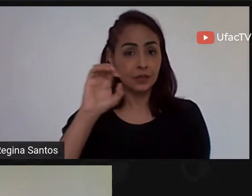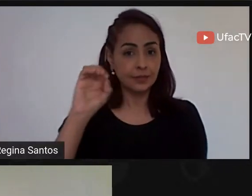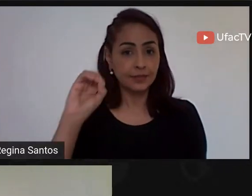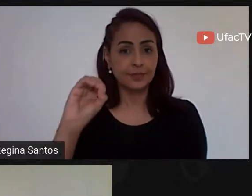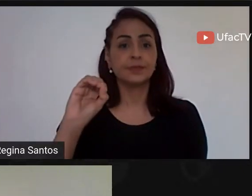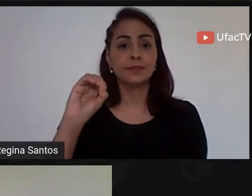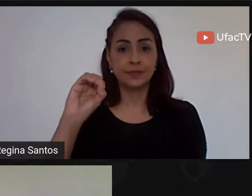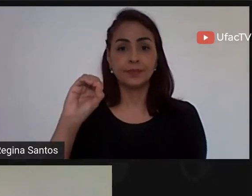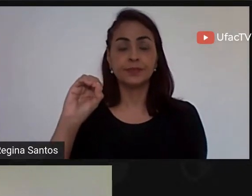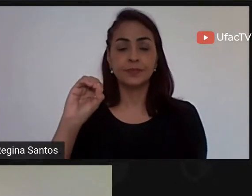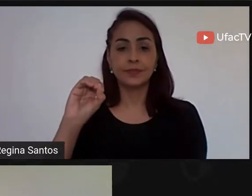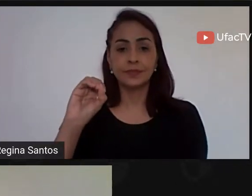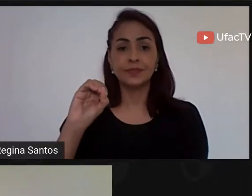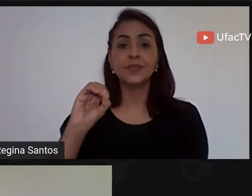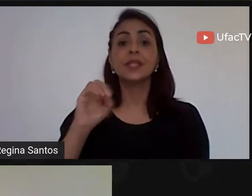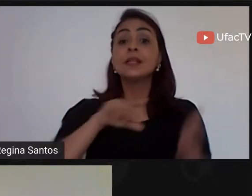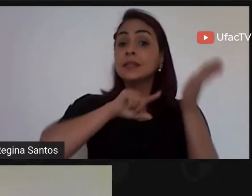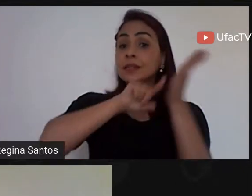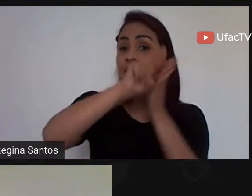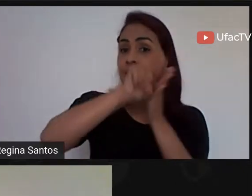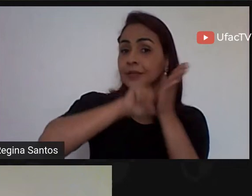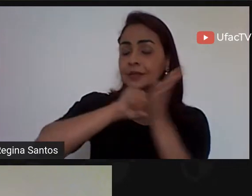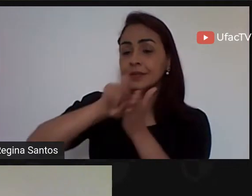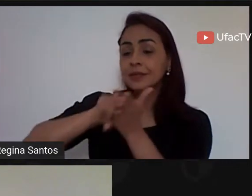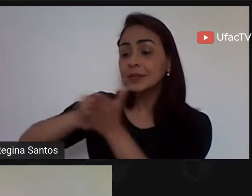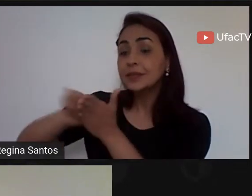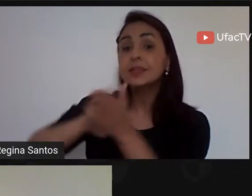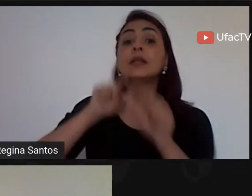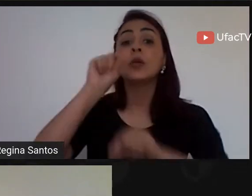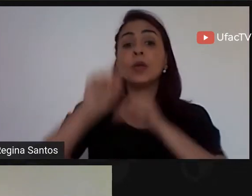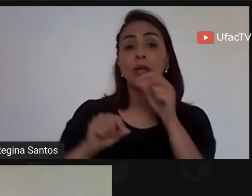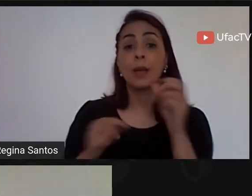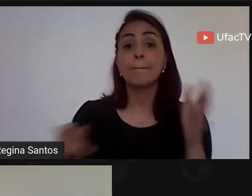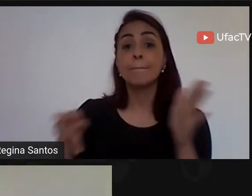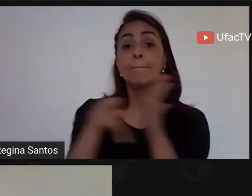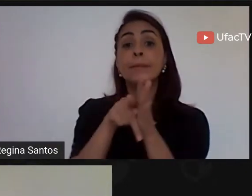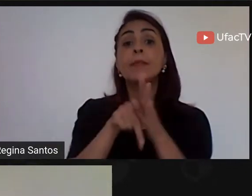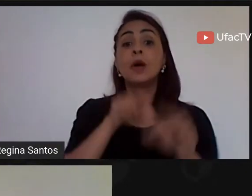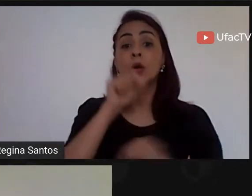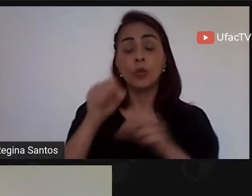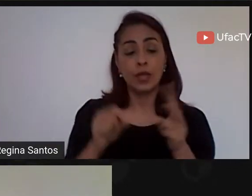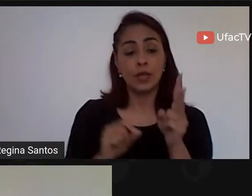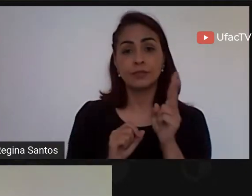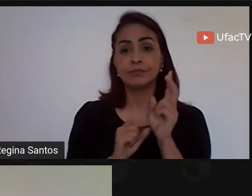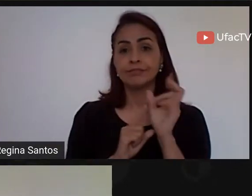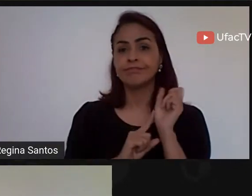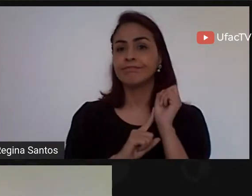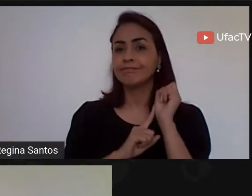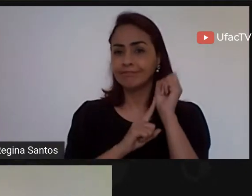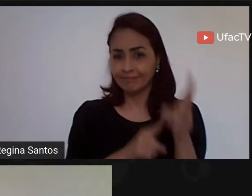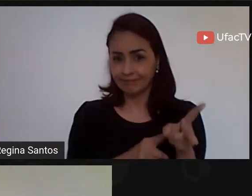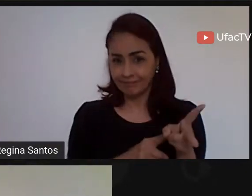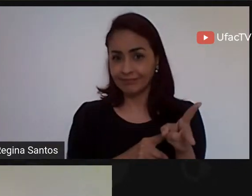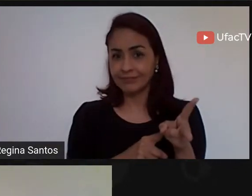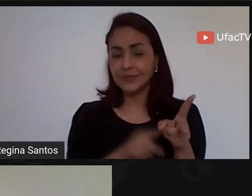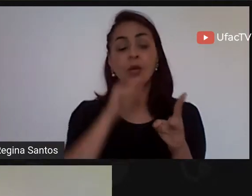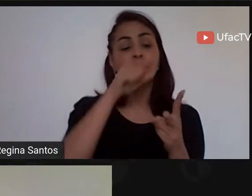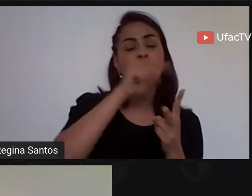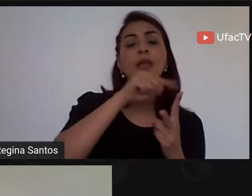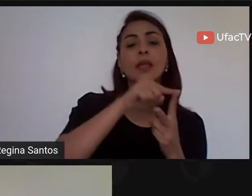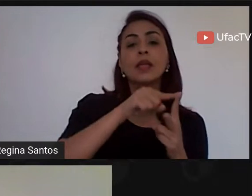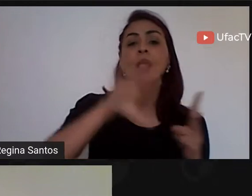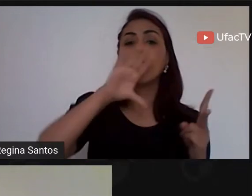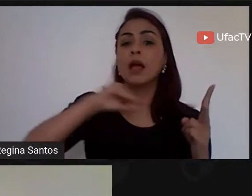parte desses estudos vem da dicotomização de língua falada e língua escrita, né, isso já traz